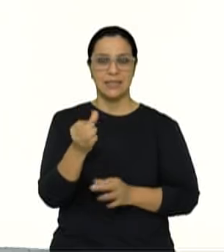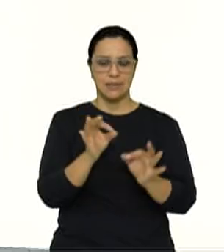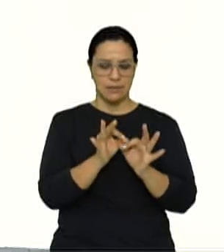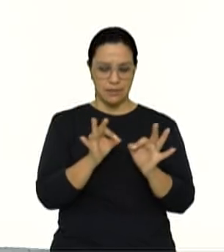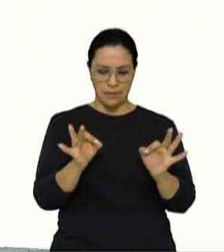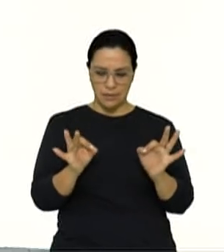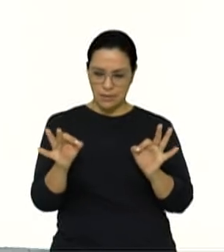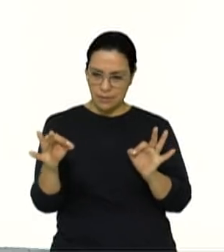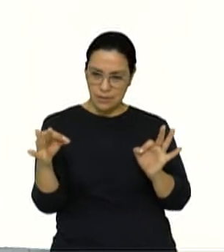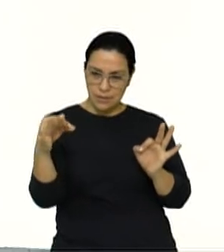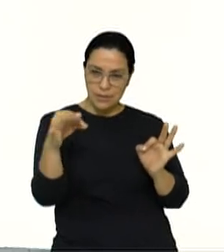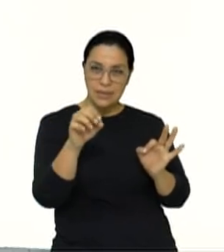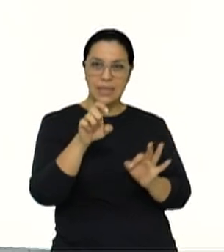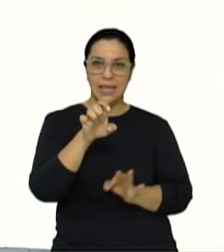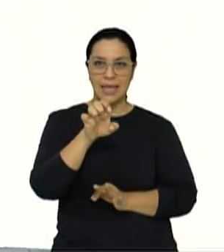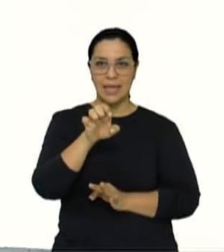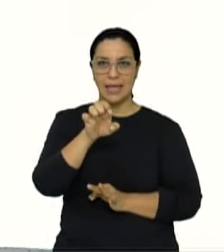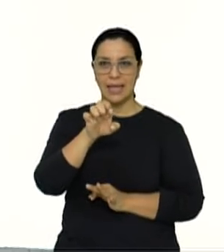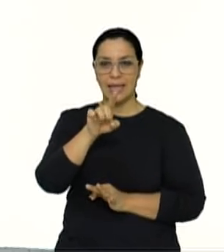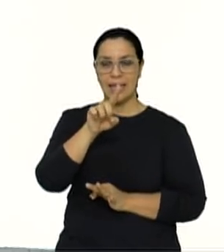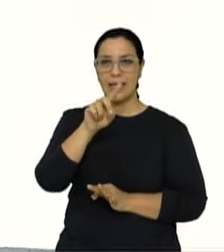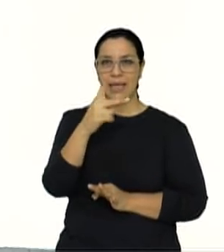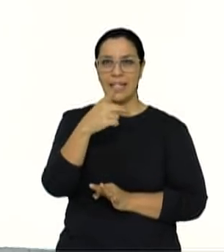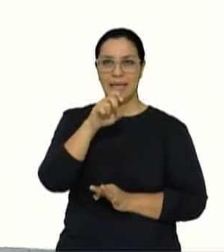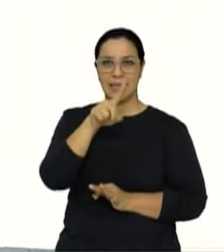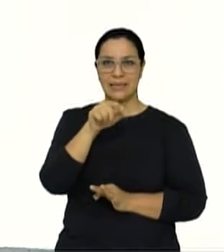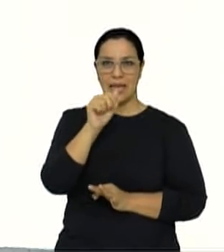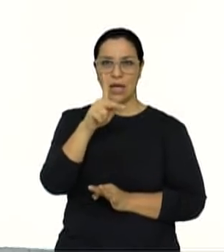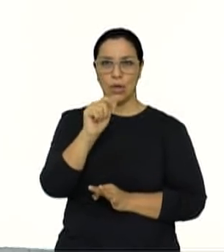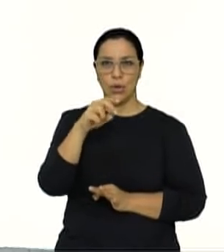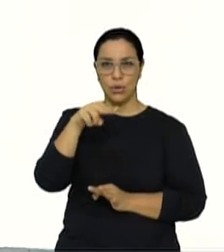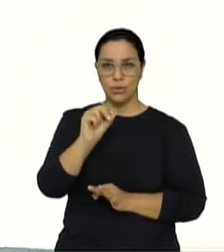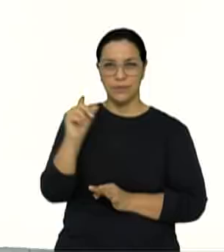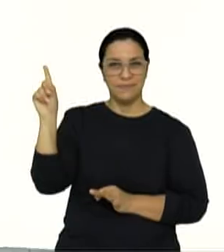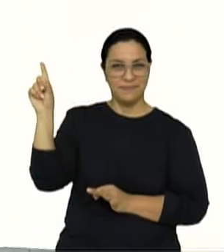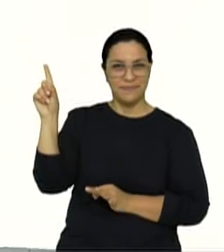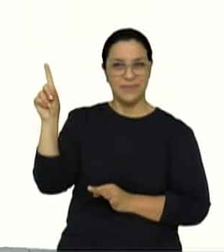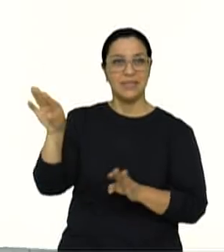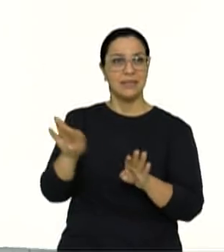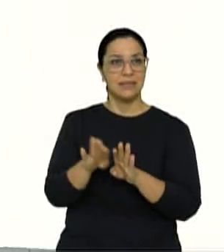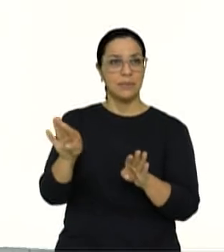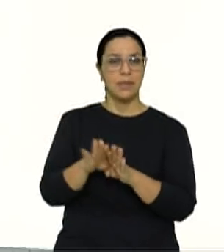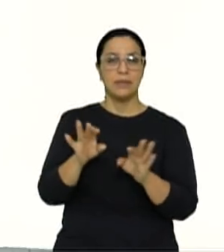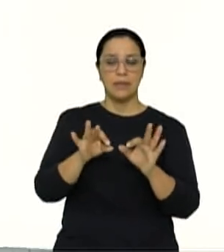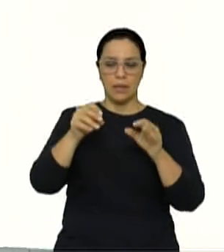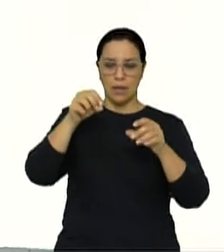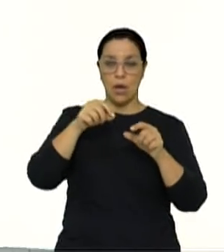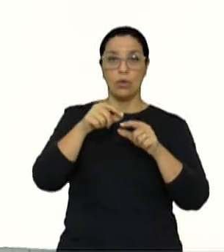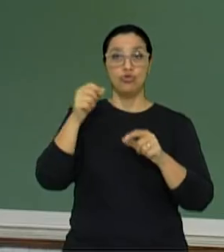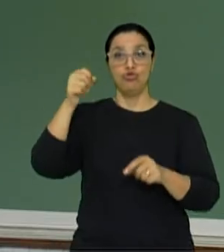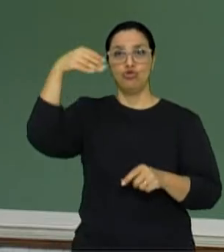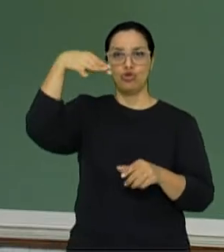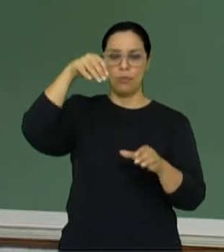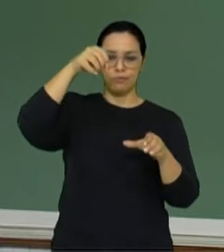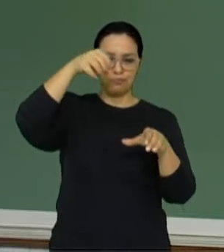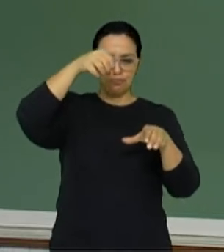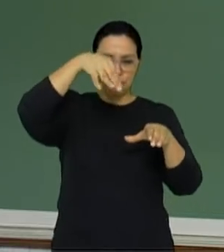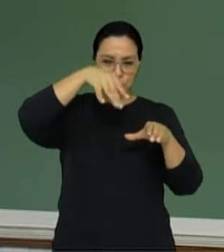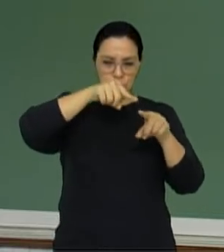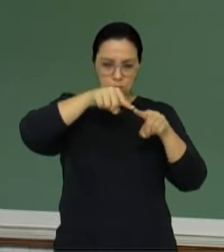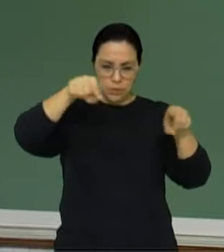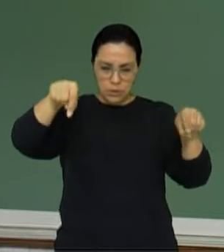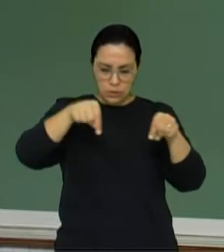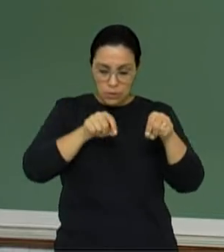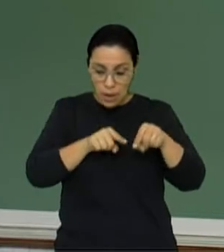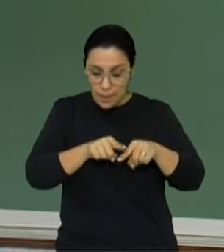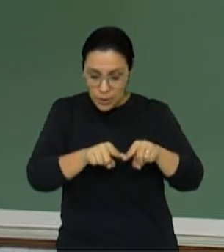vértices, provavelmente isso é um hexágono, E aí, veja, a projeção ortogonal é aquela figura, aquela sombra